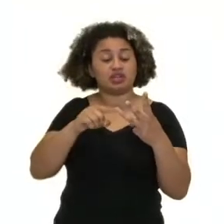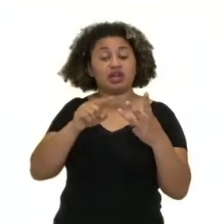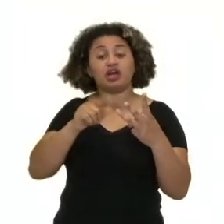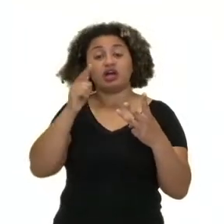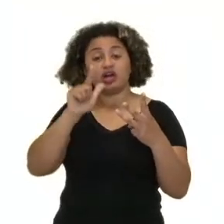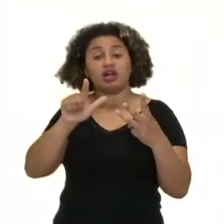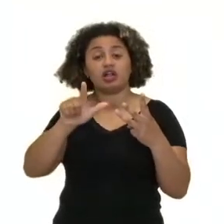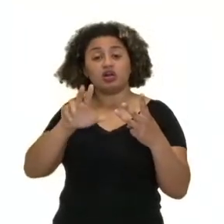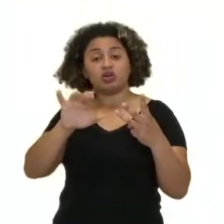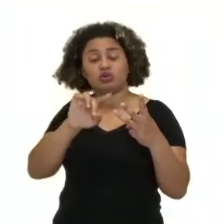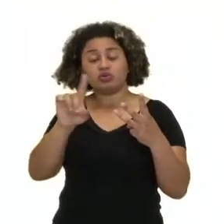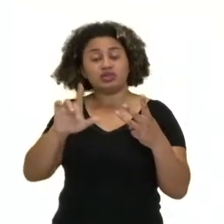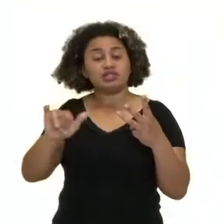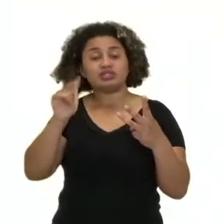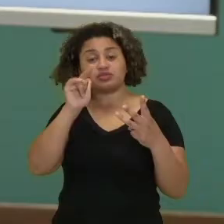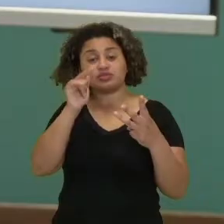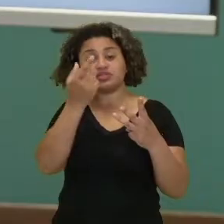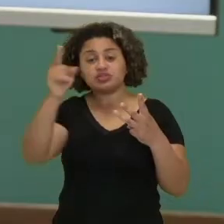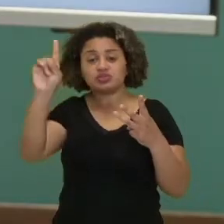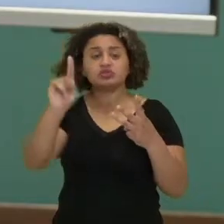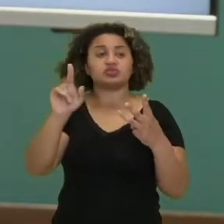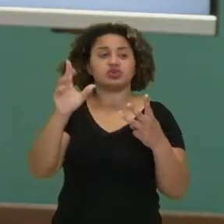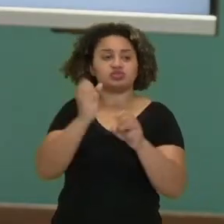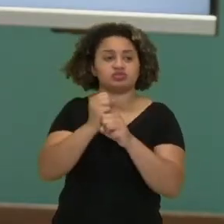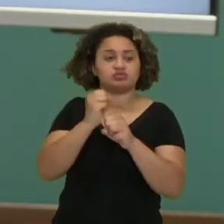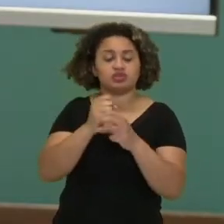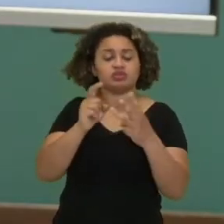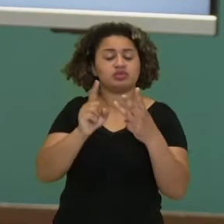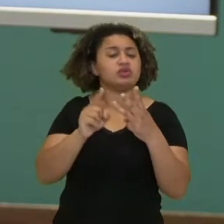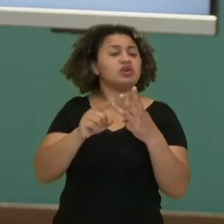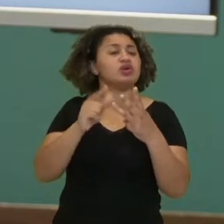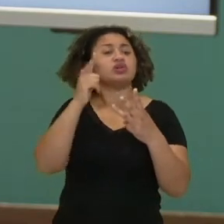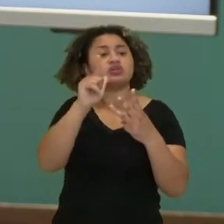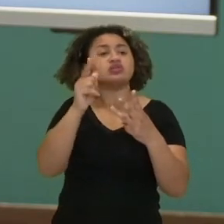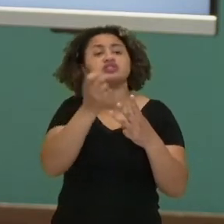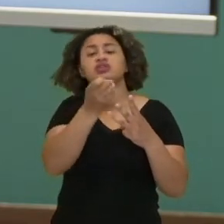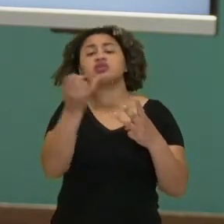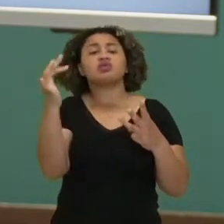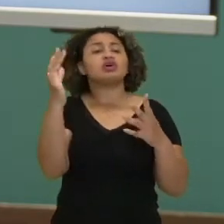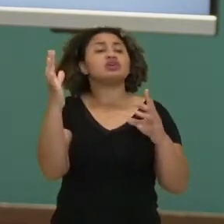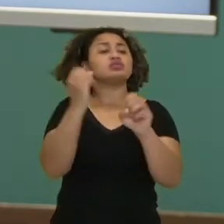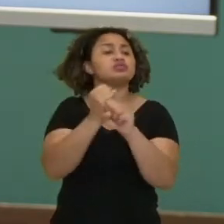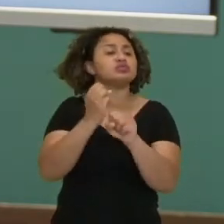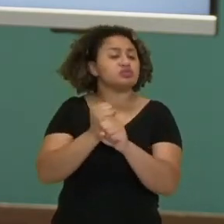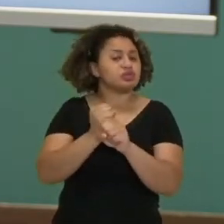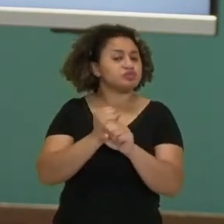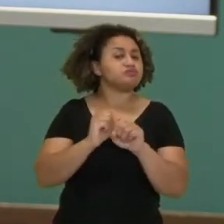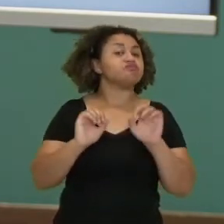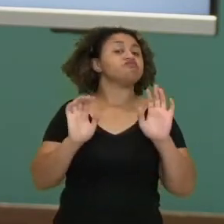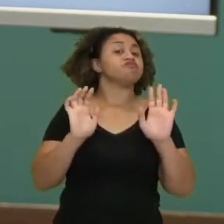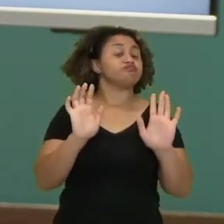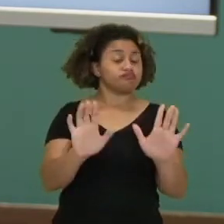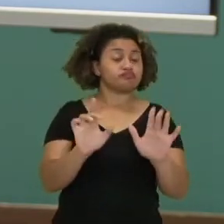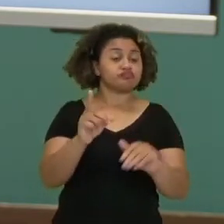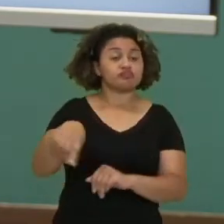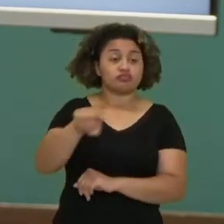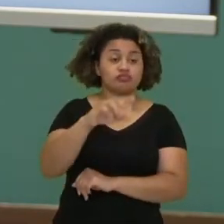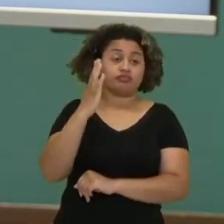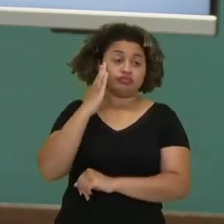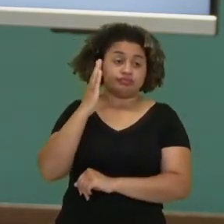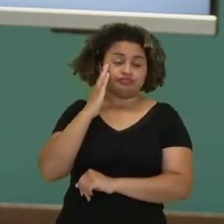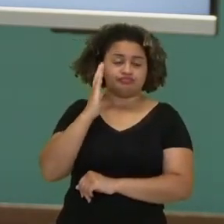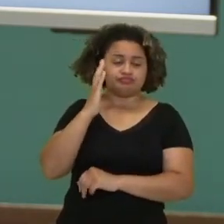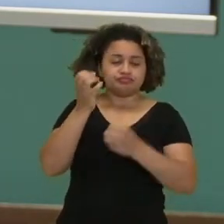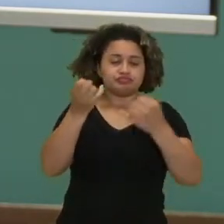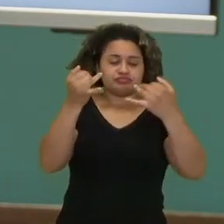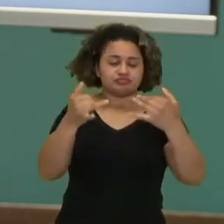Luísa. Quantos pontos Luísa fez nesta rodada? Bom, vocês sabem, já